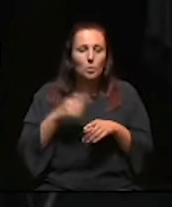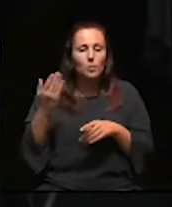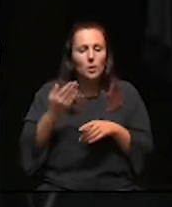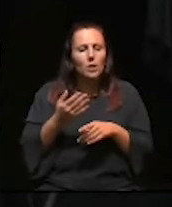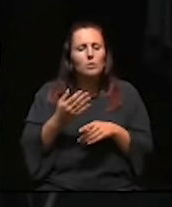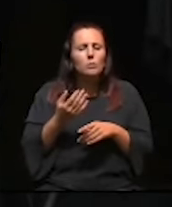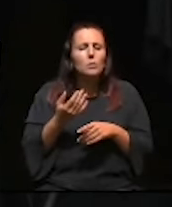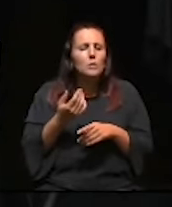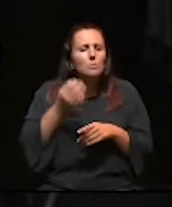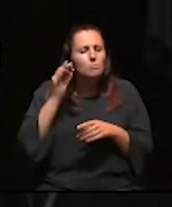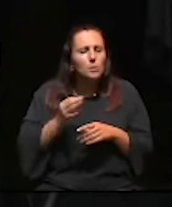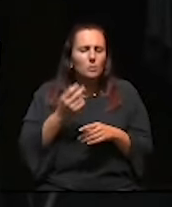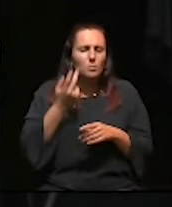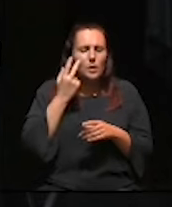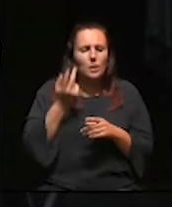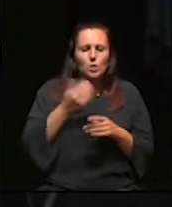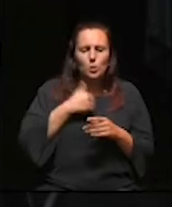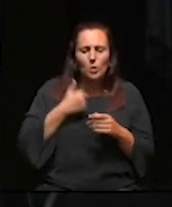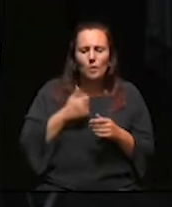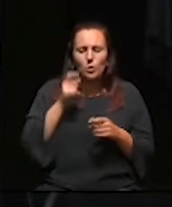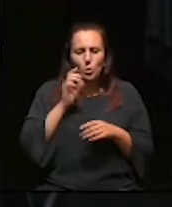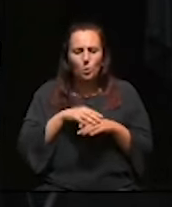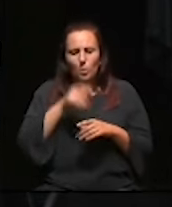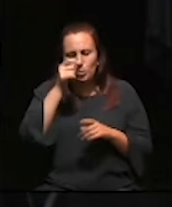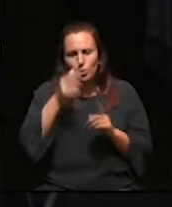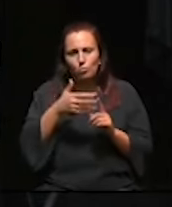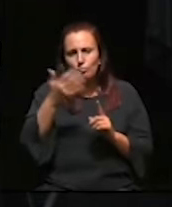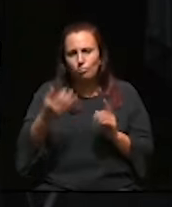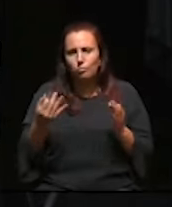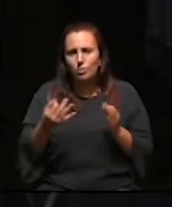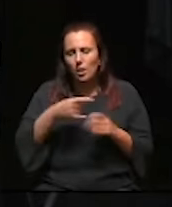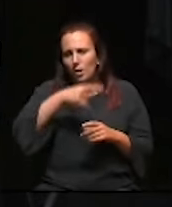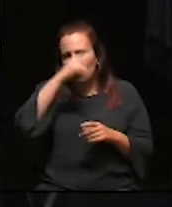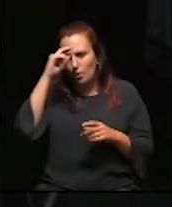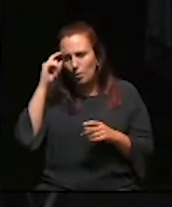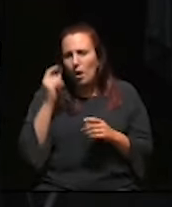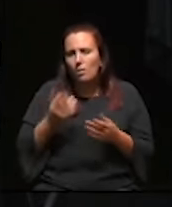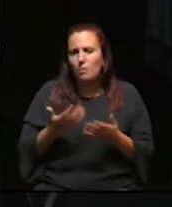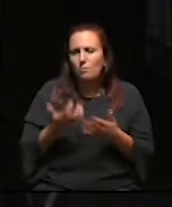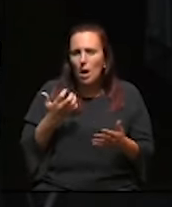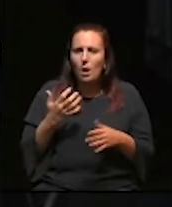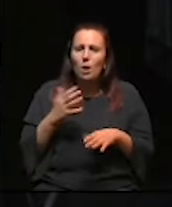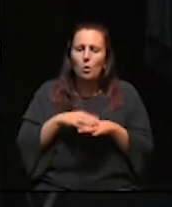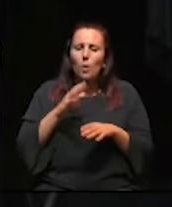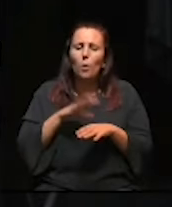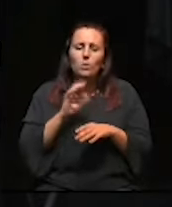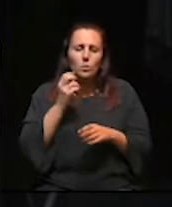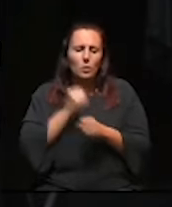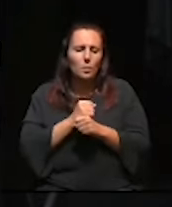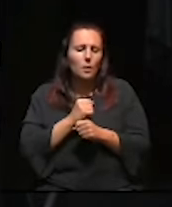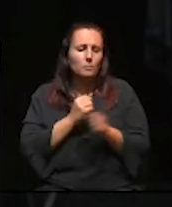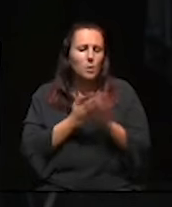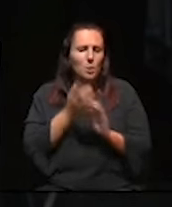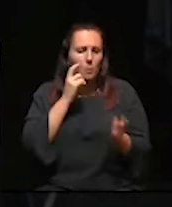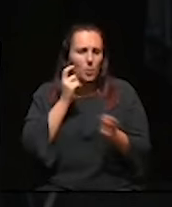vida digna, saudável e segura. Muitas pessoas LGBTIQIA+, enfrentam dificuldades significativas ao procurar emprego, ao